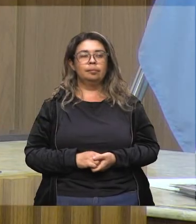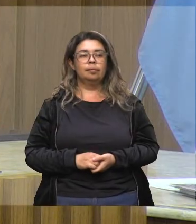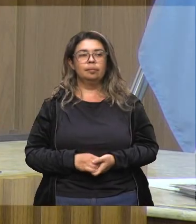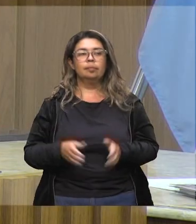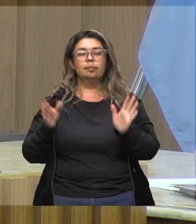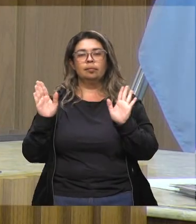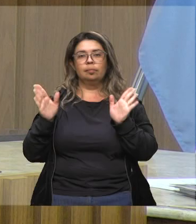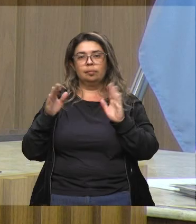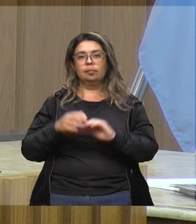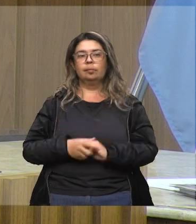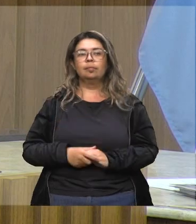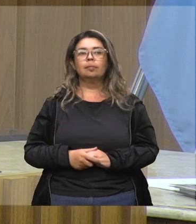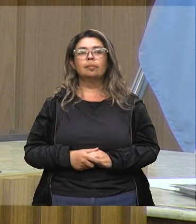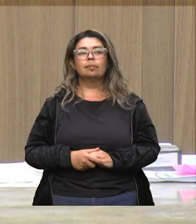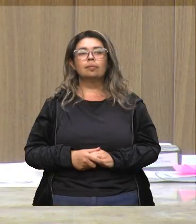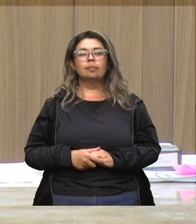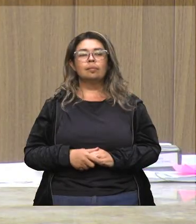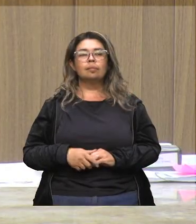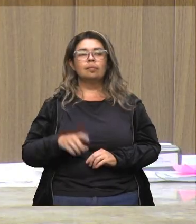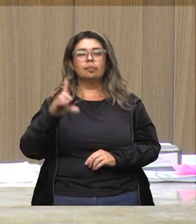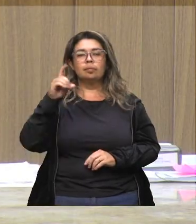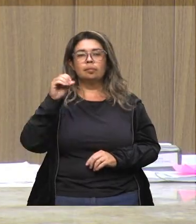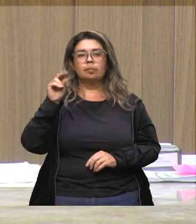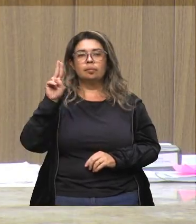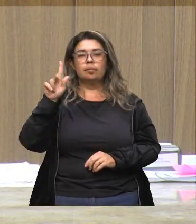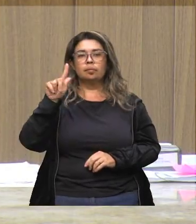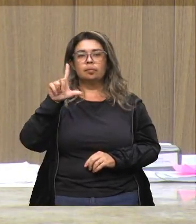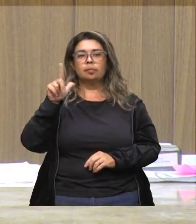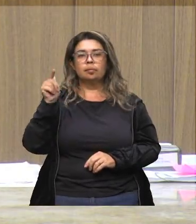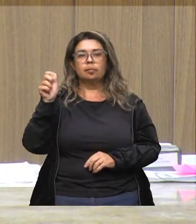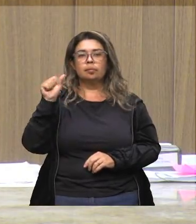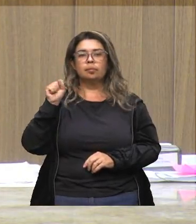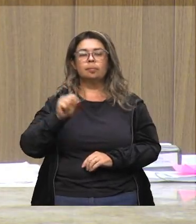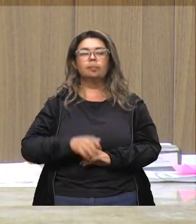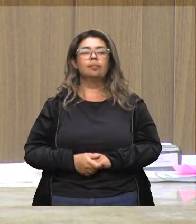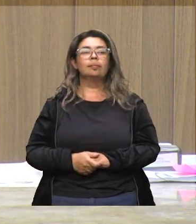Com a palavra, o vereador Douglas Azevedo.